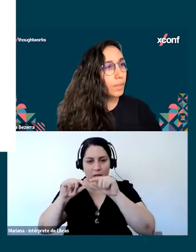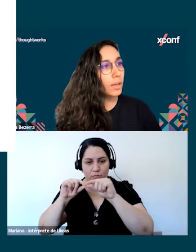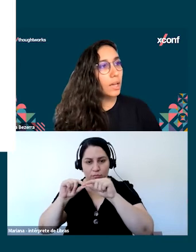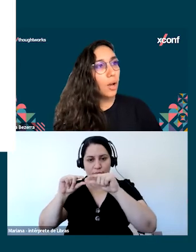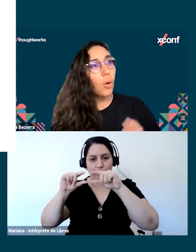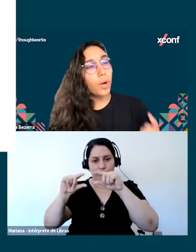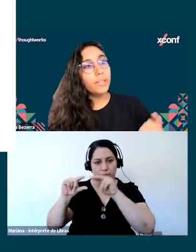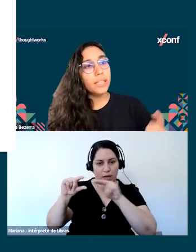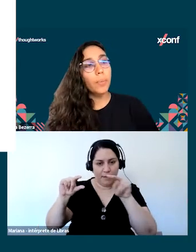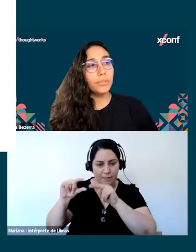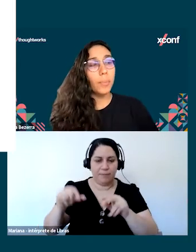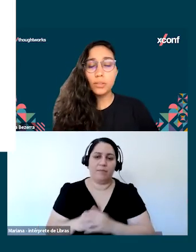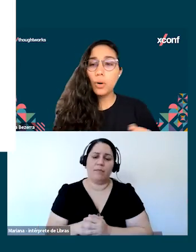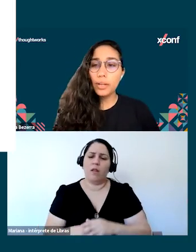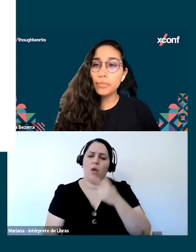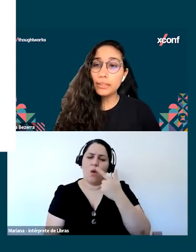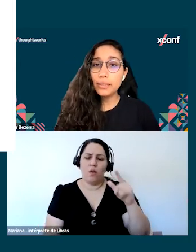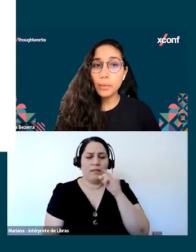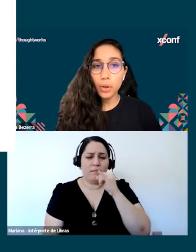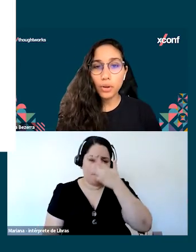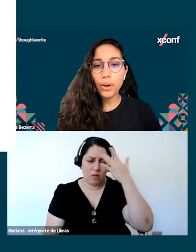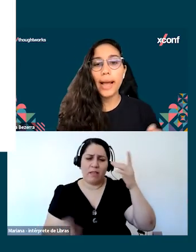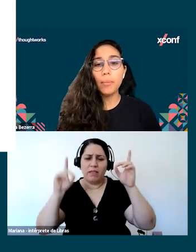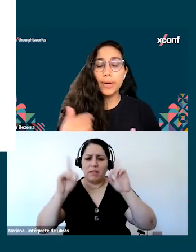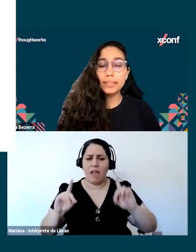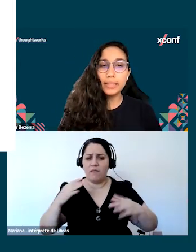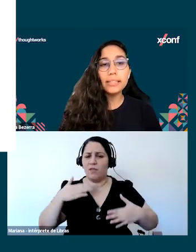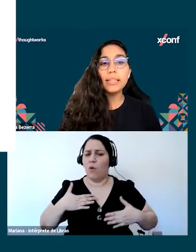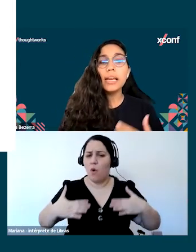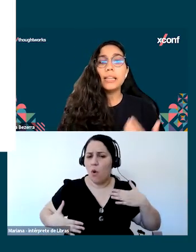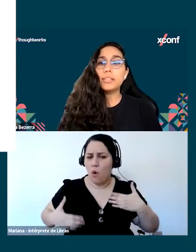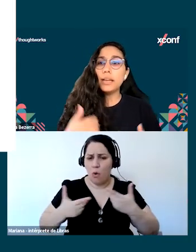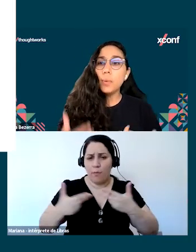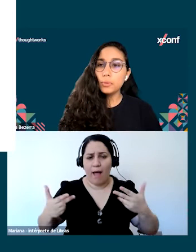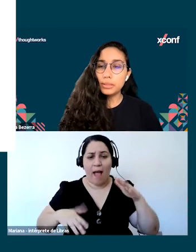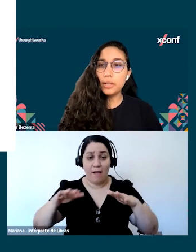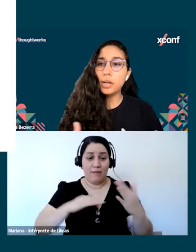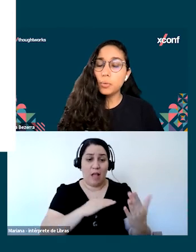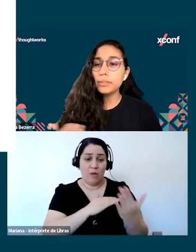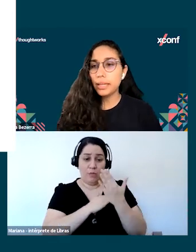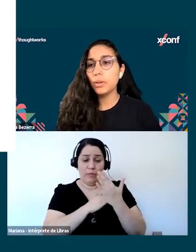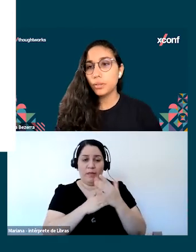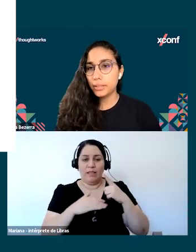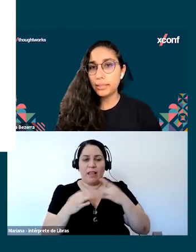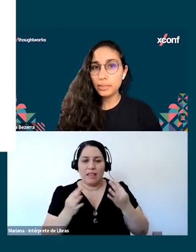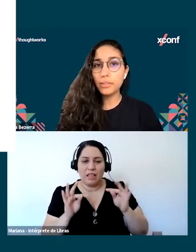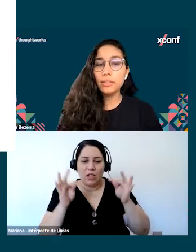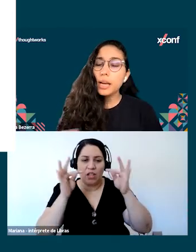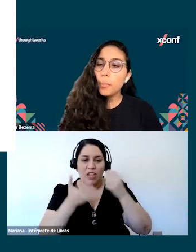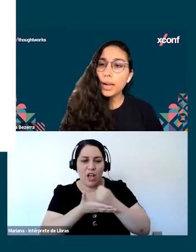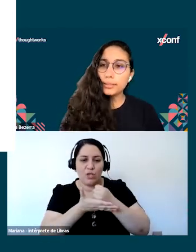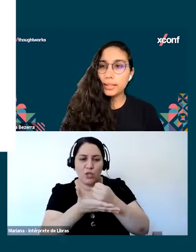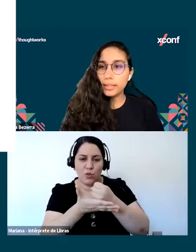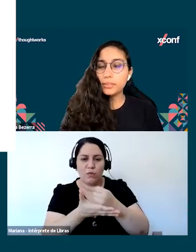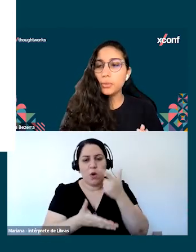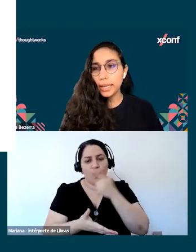leitura. O outro exemplo é de uma pessoa com deficiência motora. Ela precisa de ter um auxílio de algumas tecnologias